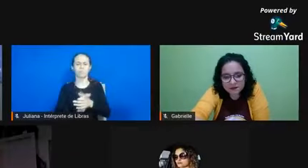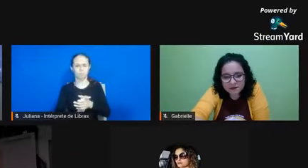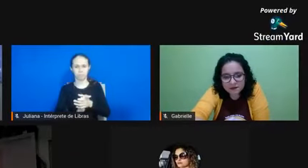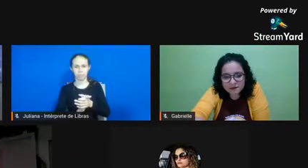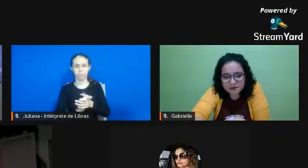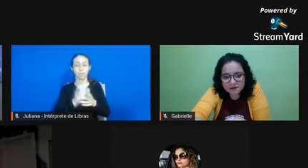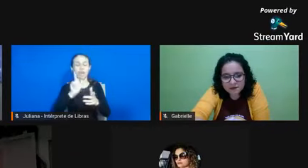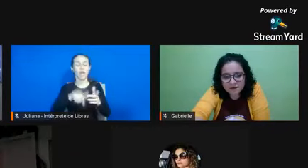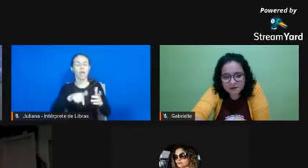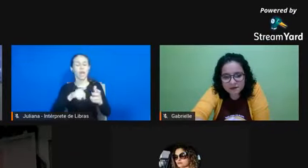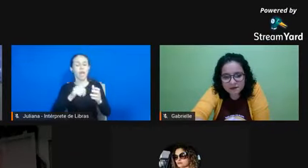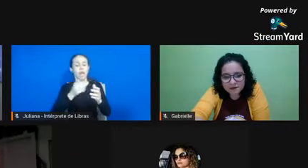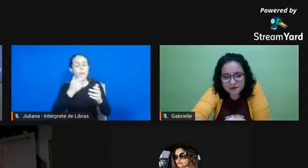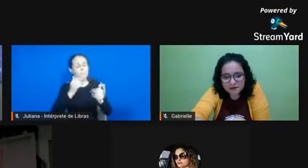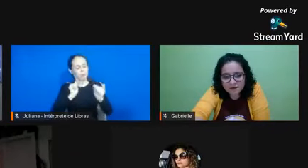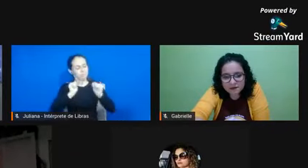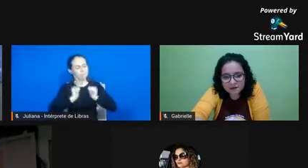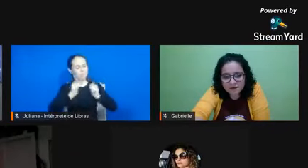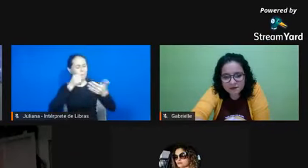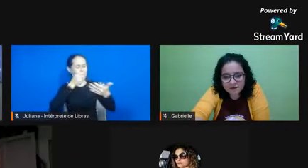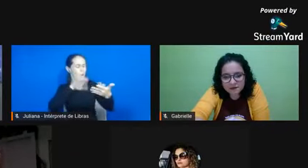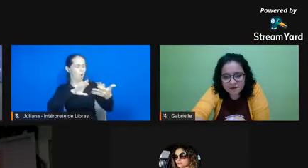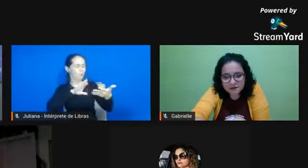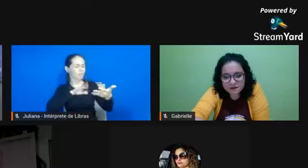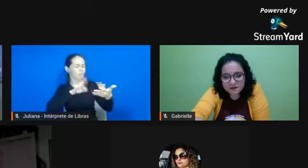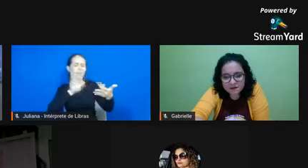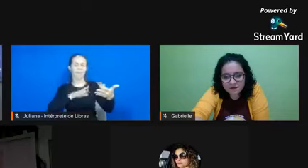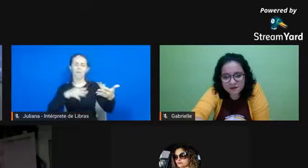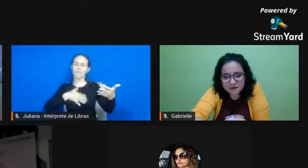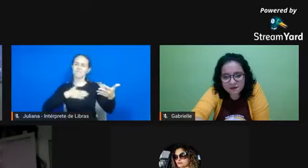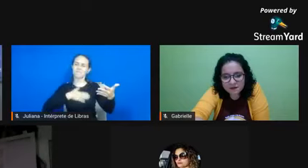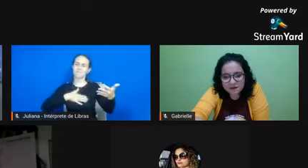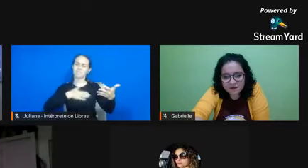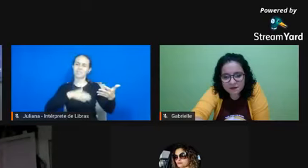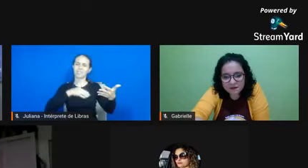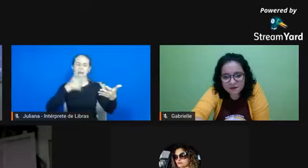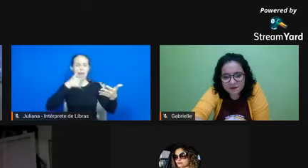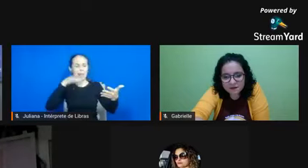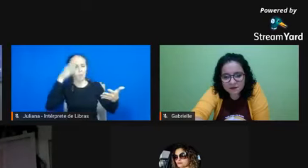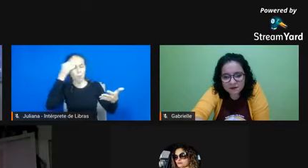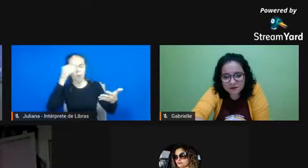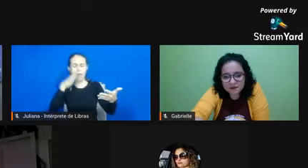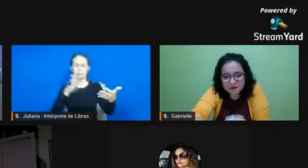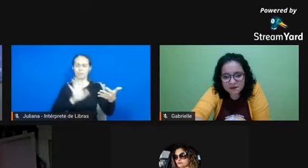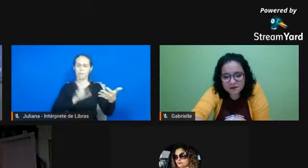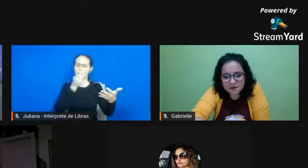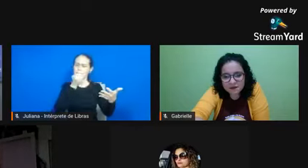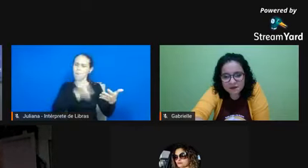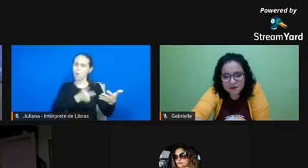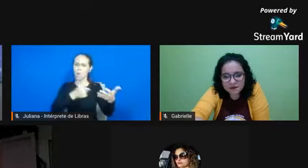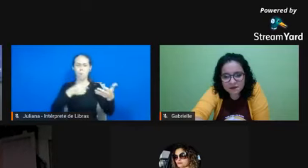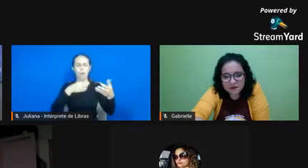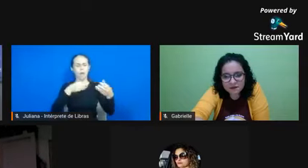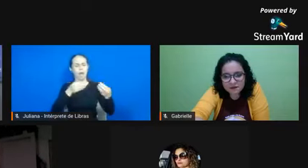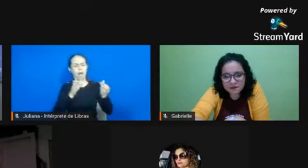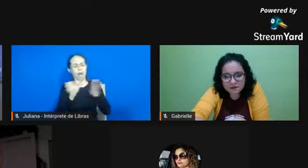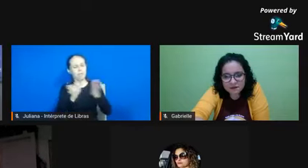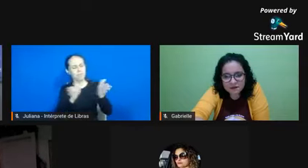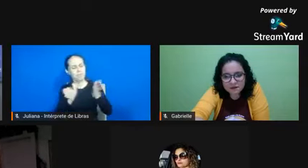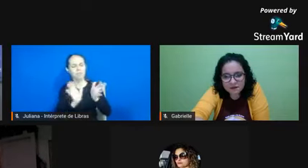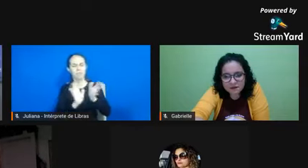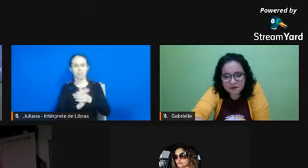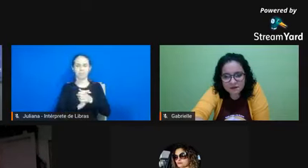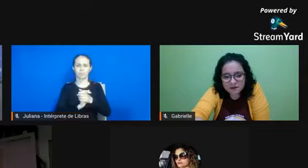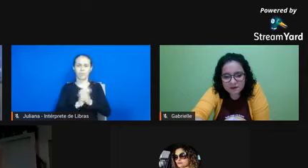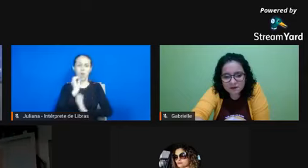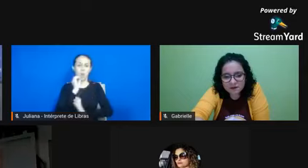confortável de ser lido, ele tem uma linguagem gostosa, acessível. Óbvio, eu,